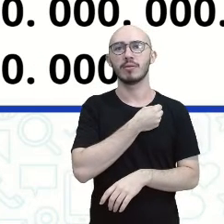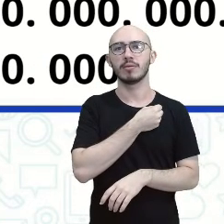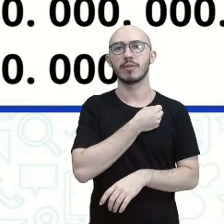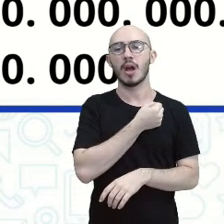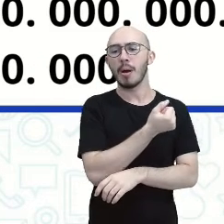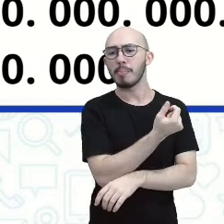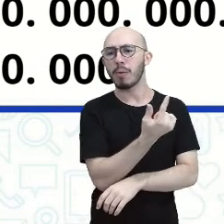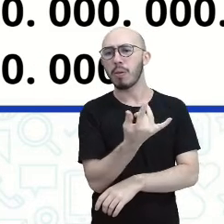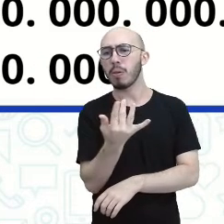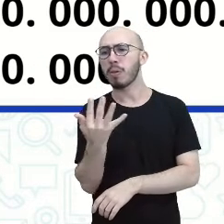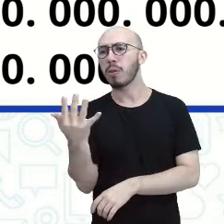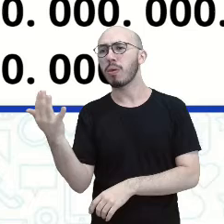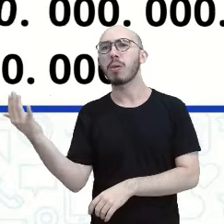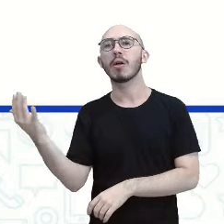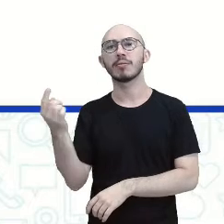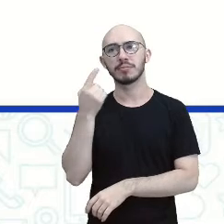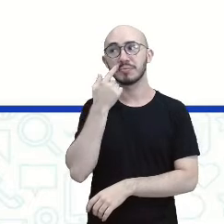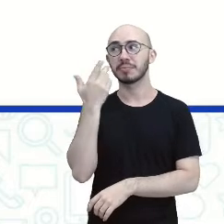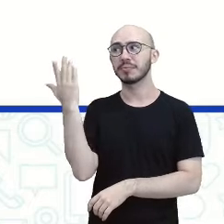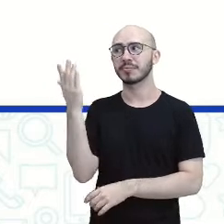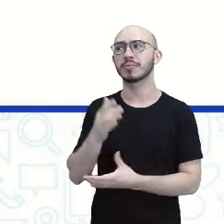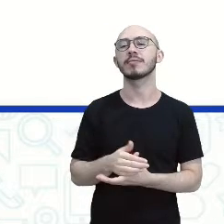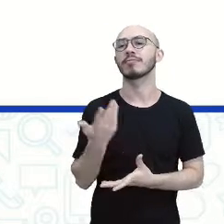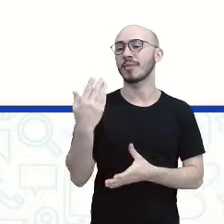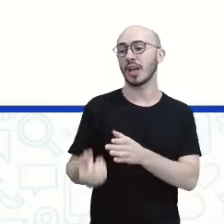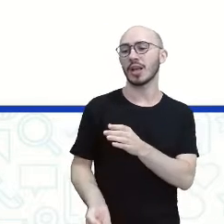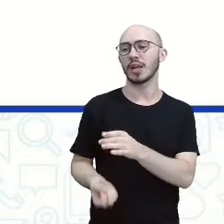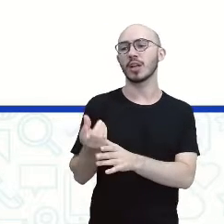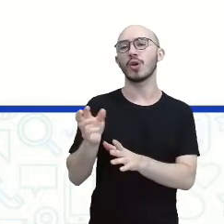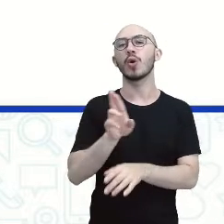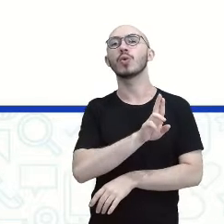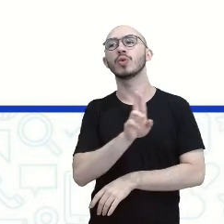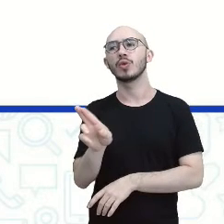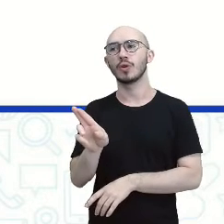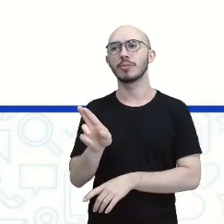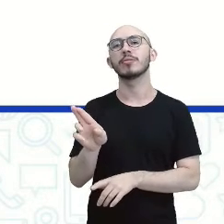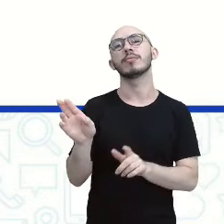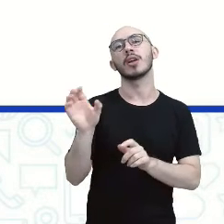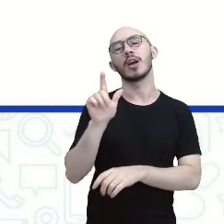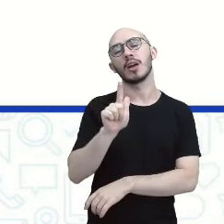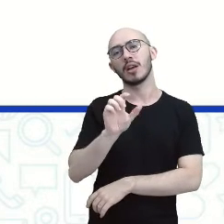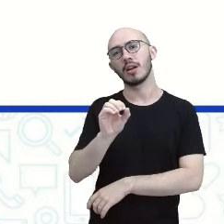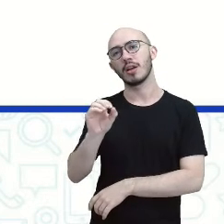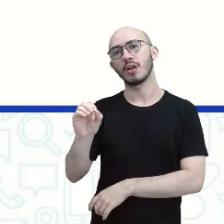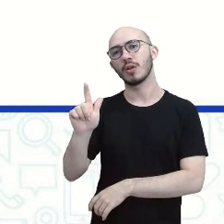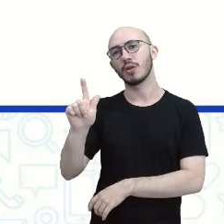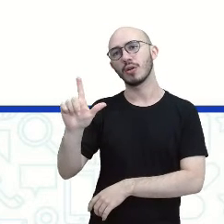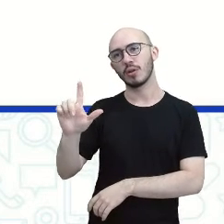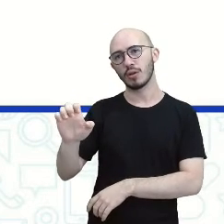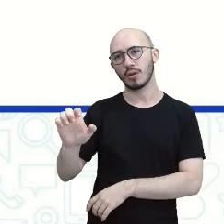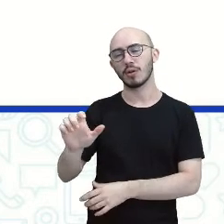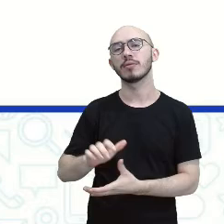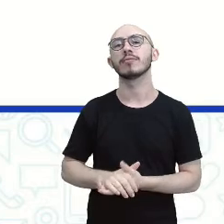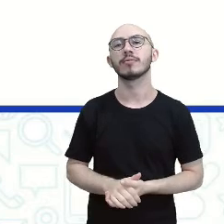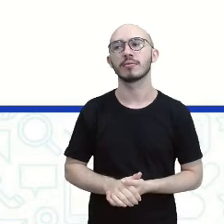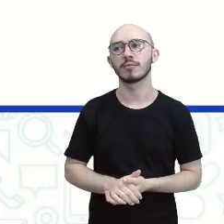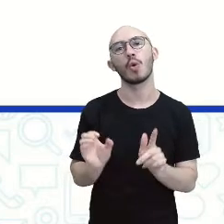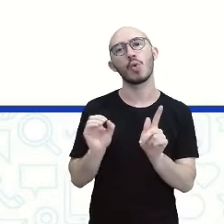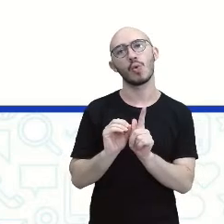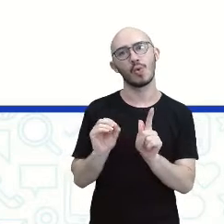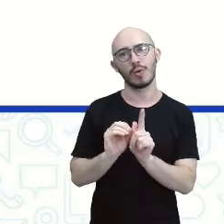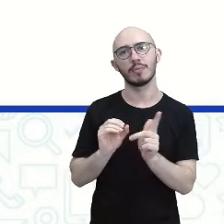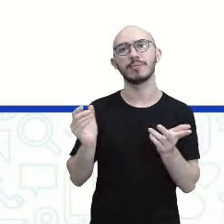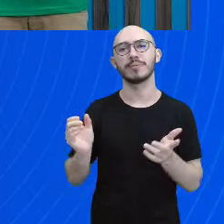a pouco, né? Então, o número Google é que deu origem o nome do que a gente conhece tanto hoje, que é o